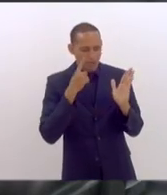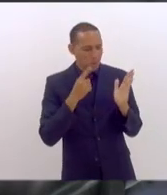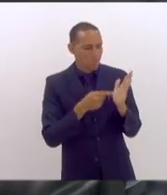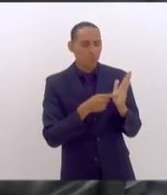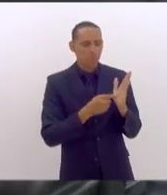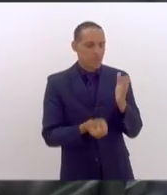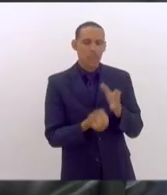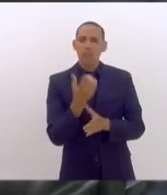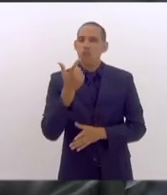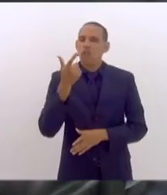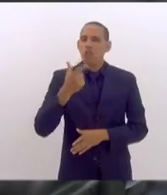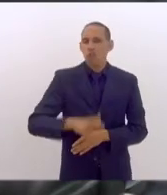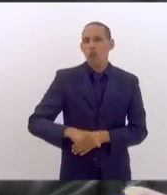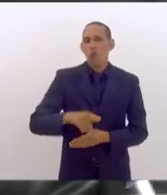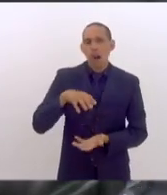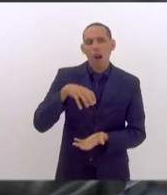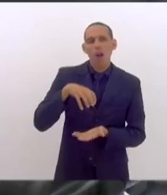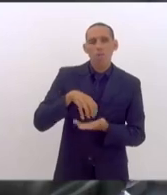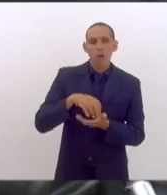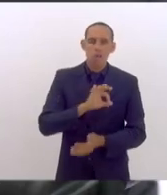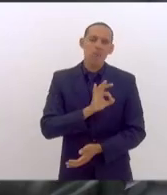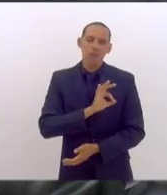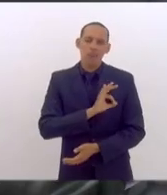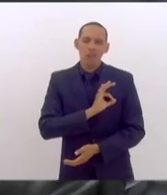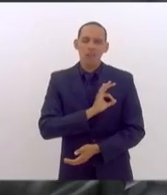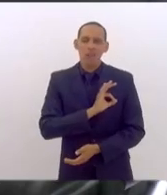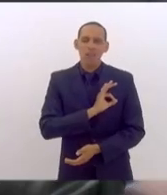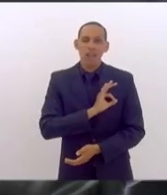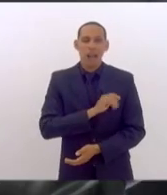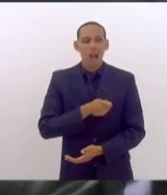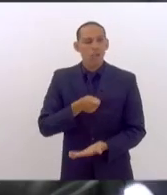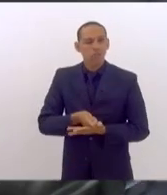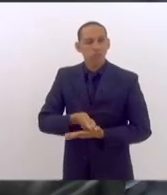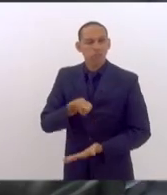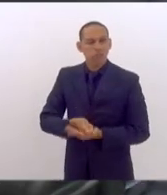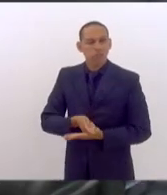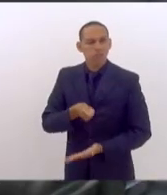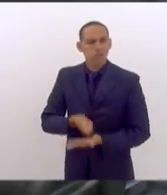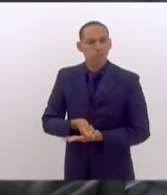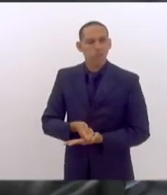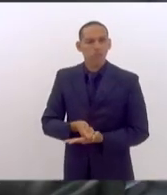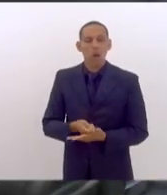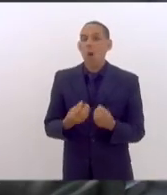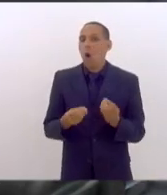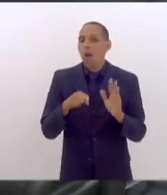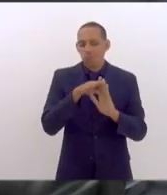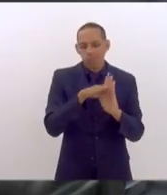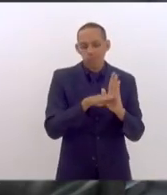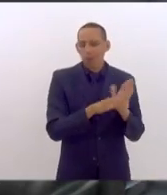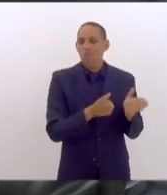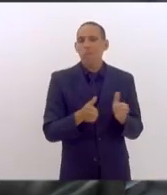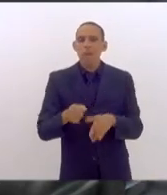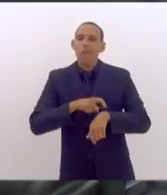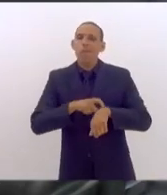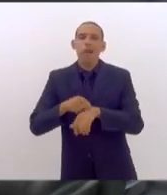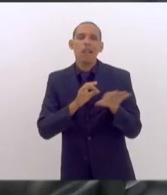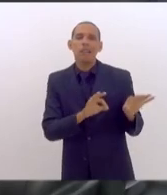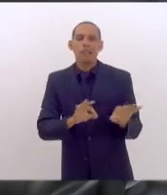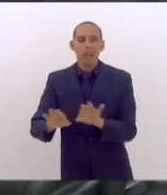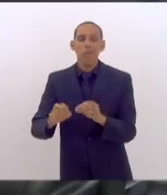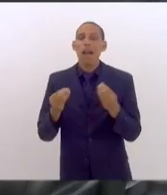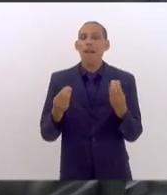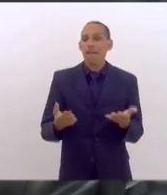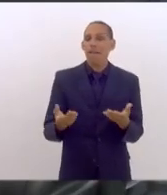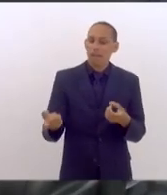recriação do batalhão a exigência da recreação do batalhão com cronograma que volte a funcionar esse Batalhão